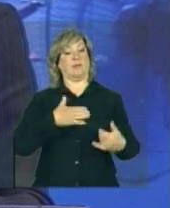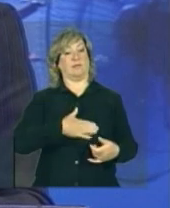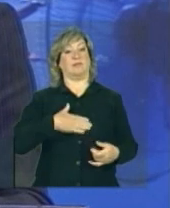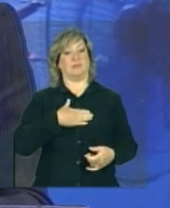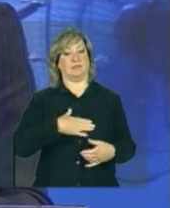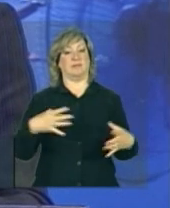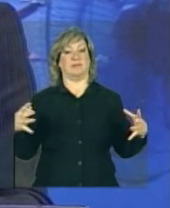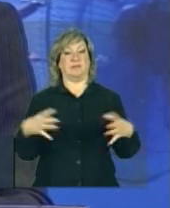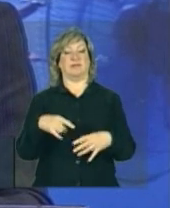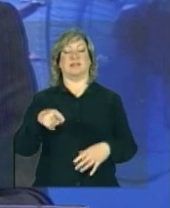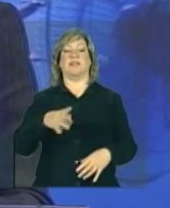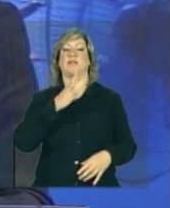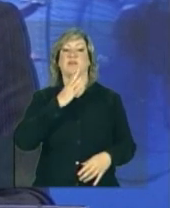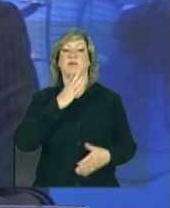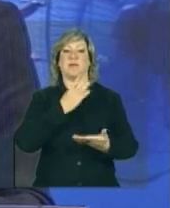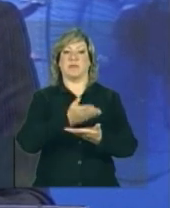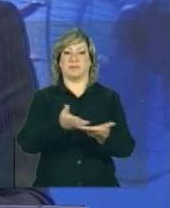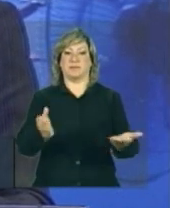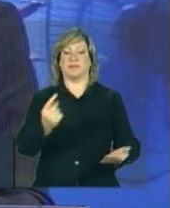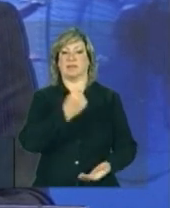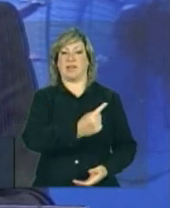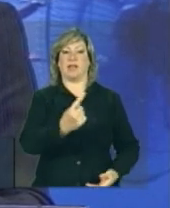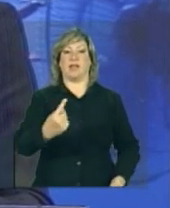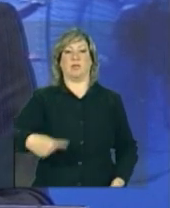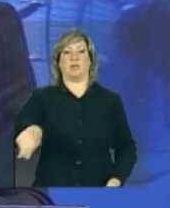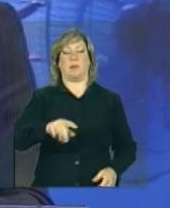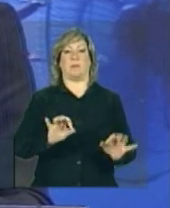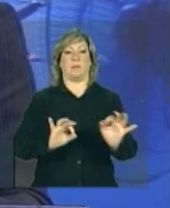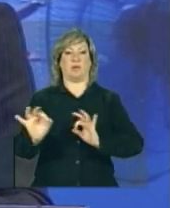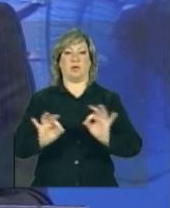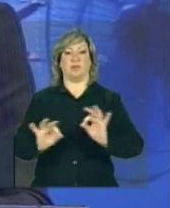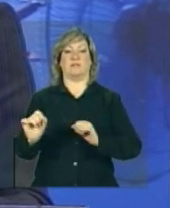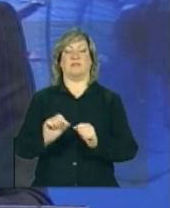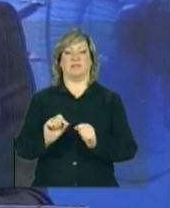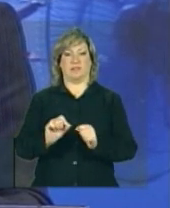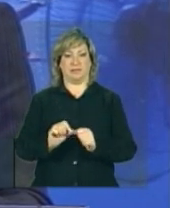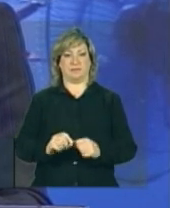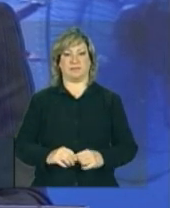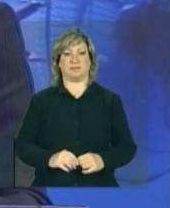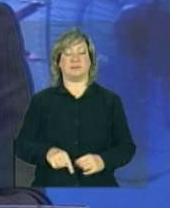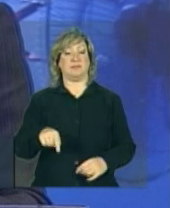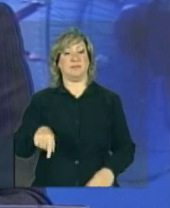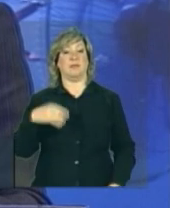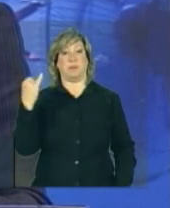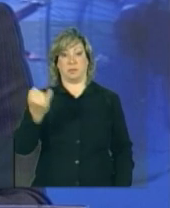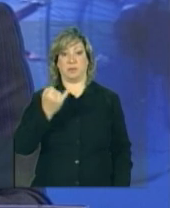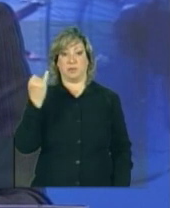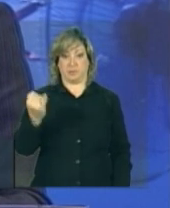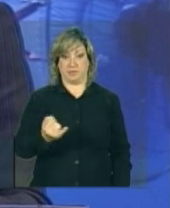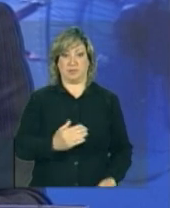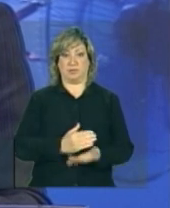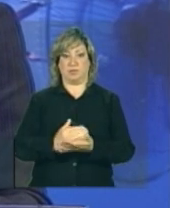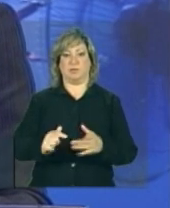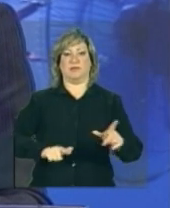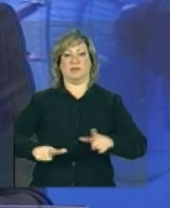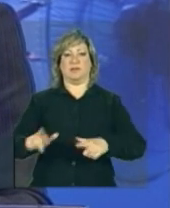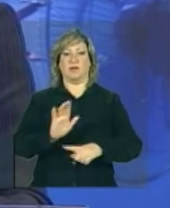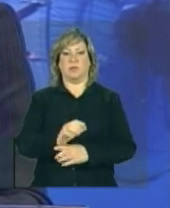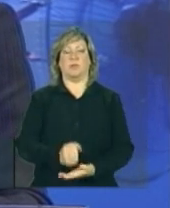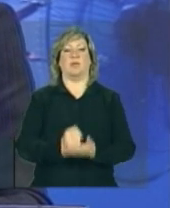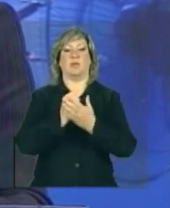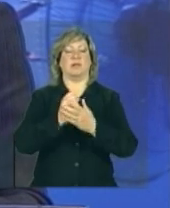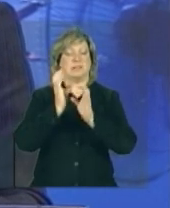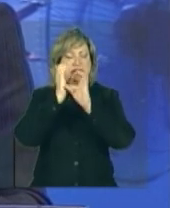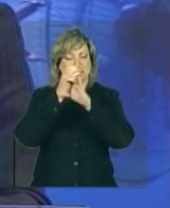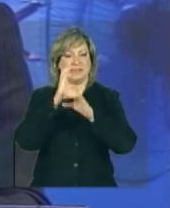desse reconhecimento e de cada um dos projetos desenvolvidos, a importante iniciativa em prol da